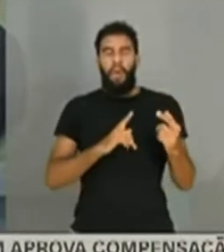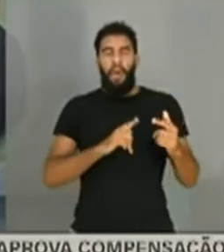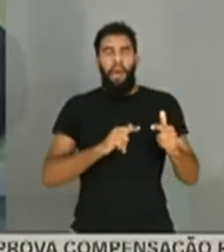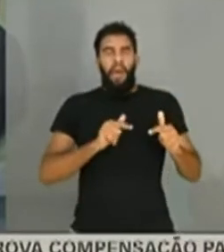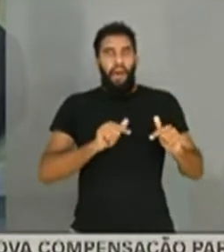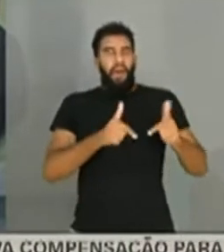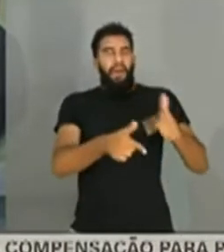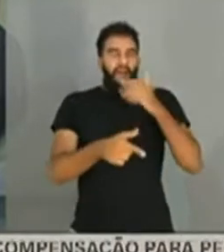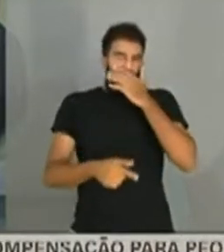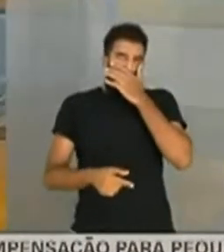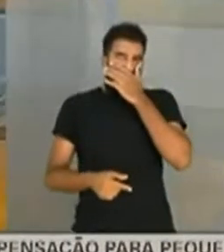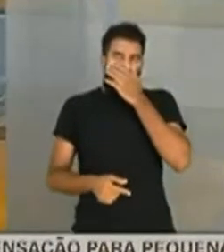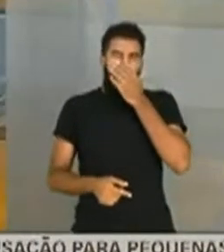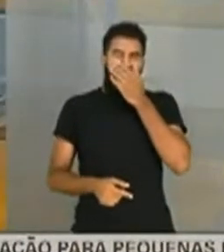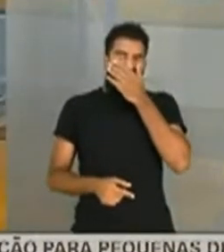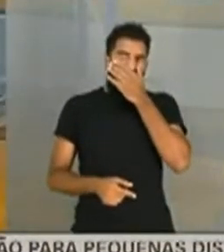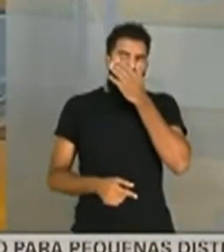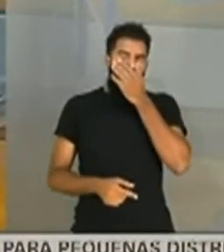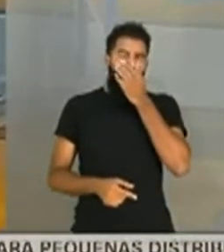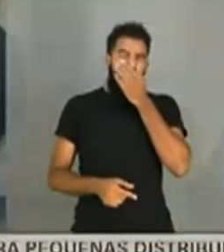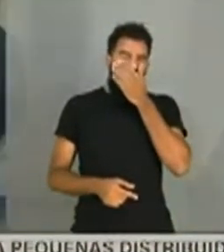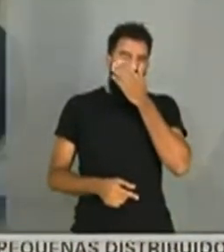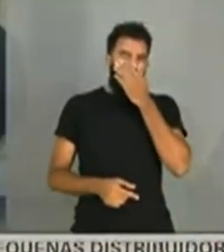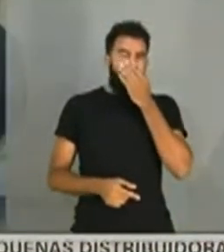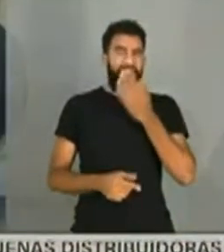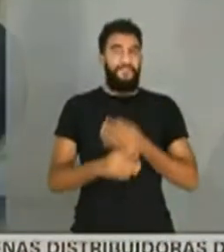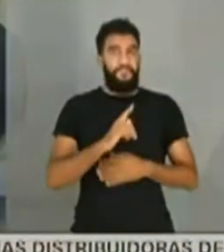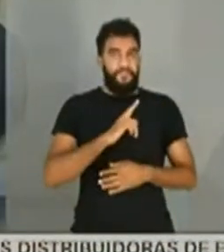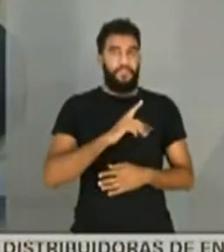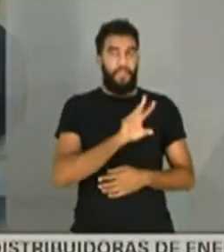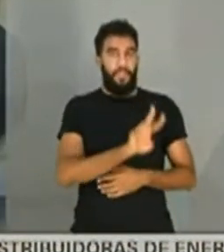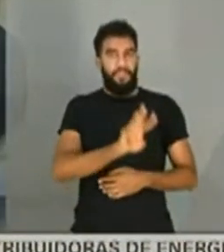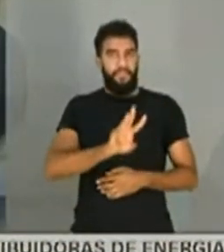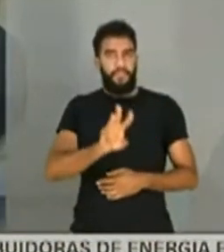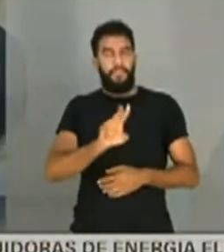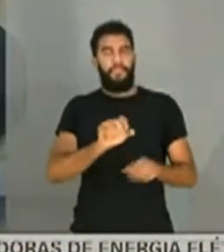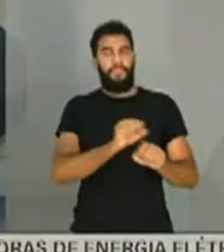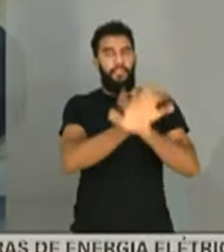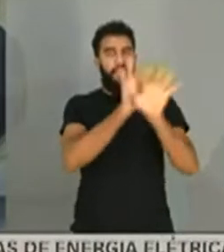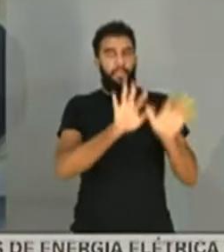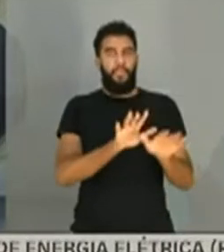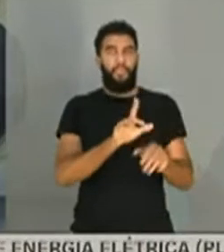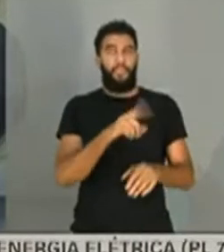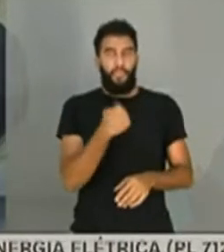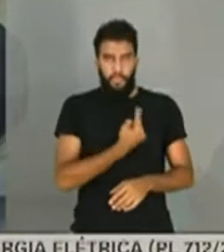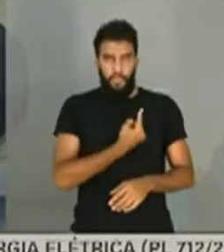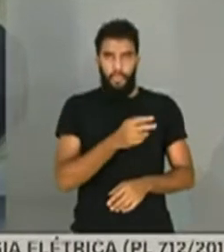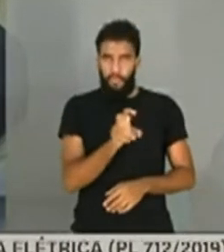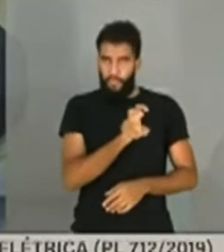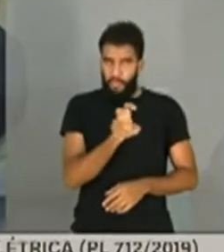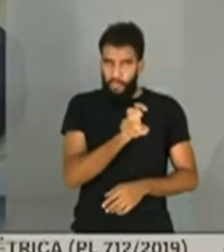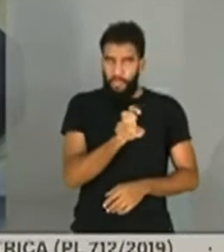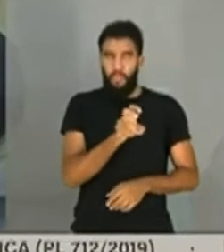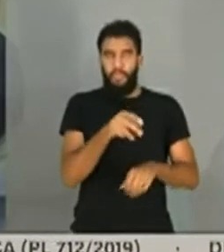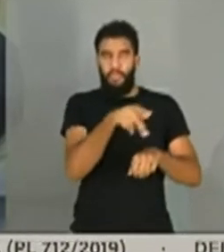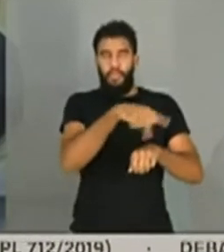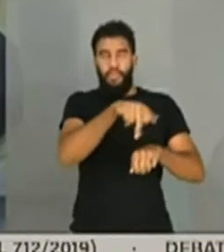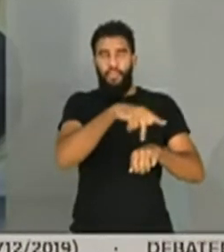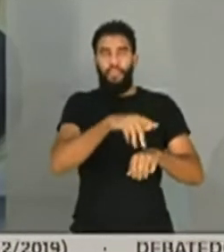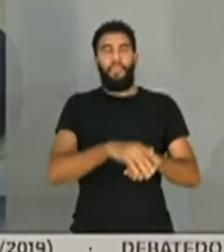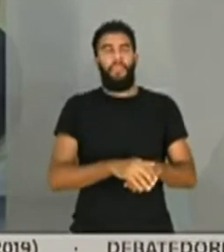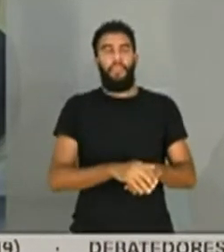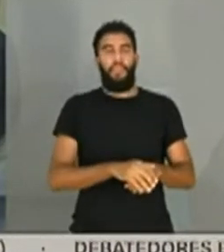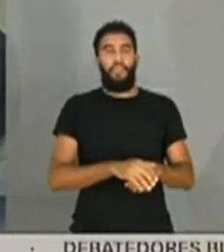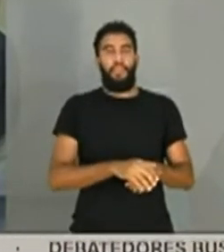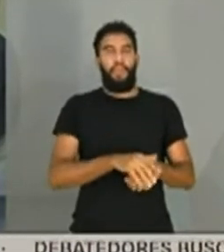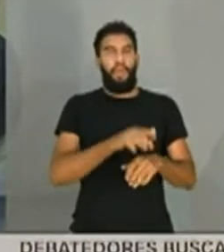dela. Isso tem no site de transparência, pelo tamanho nosso, sendo a 5ª rede do país, em todas as capitais,